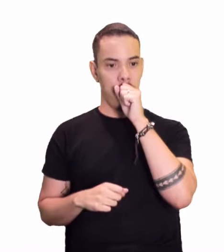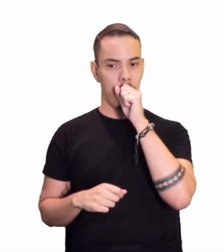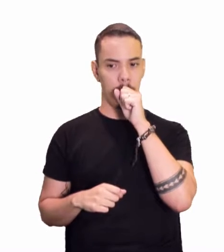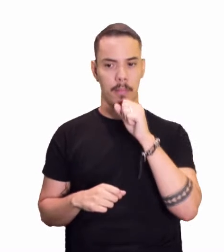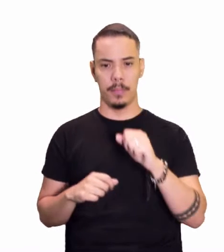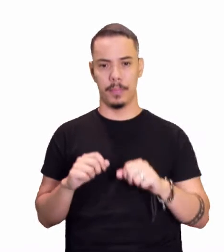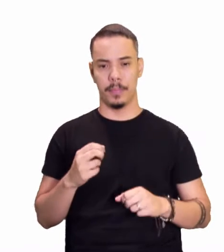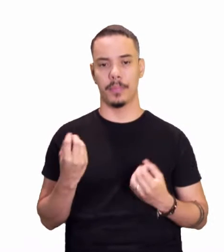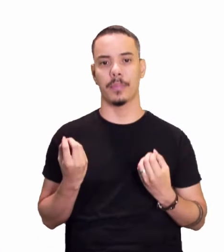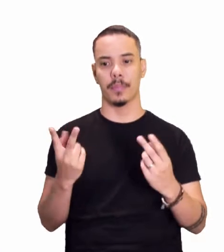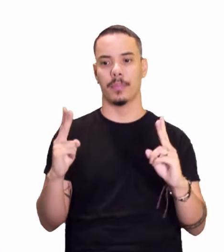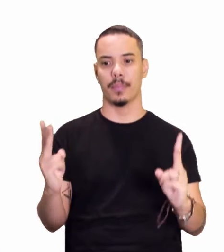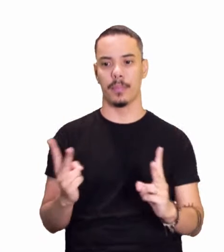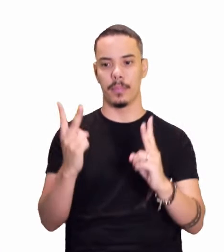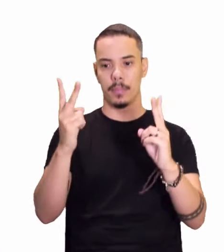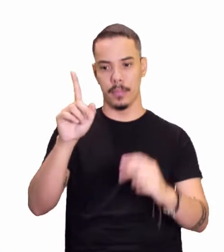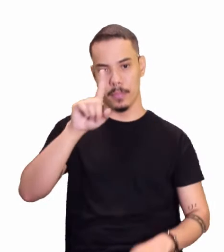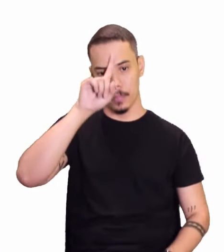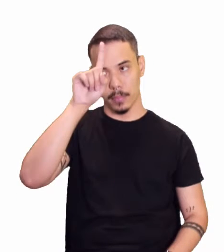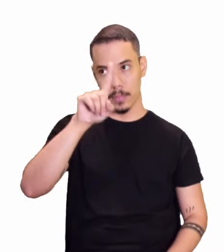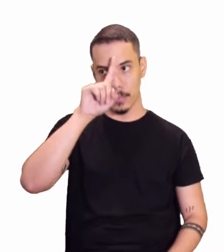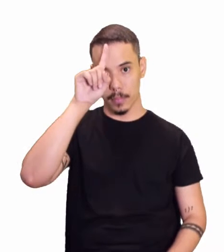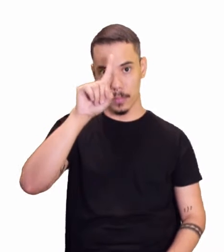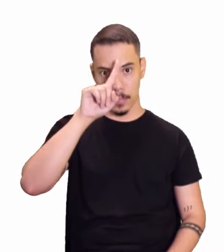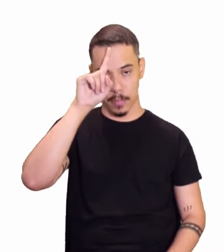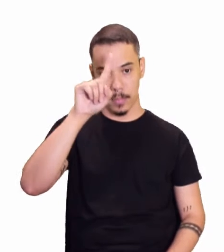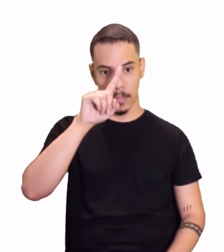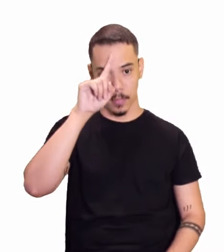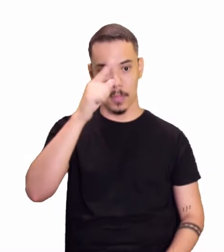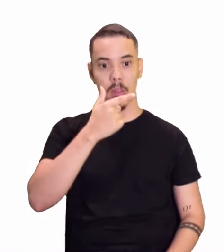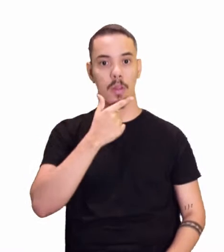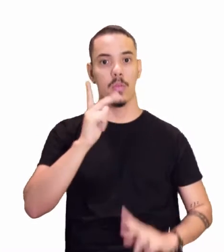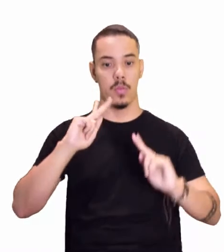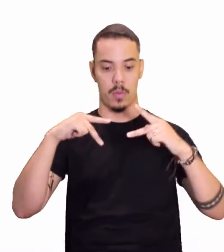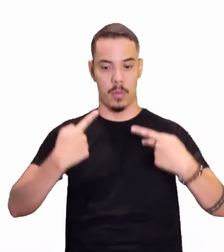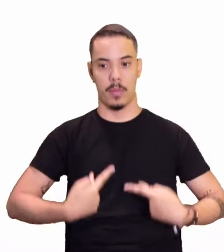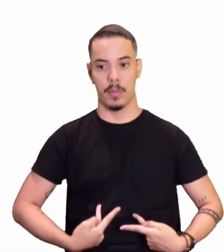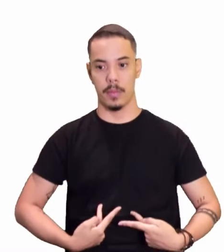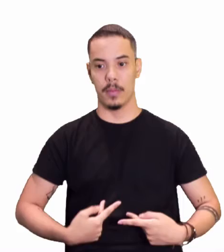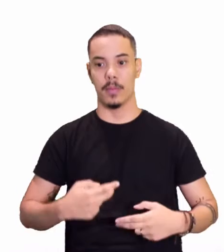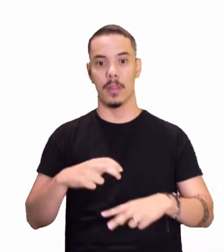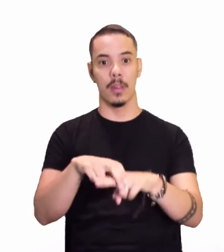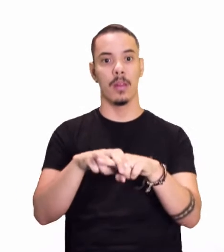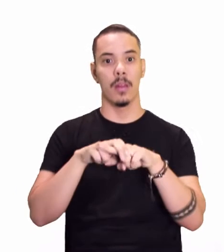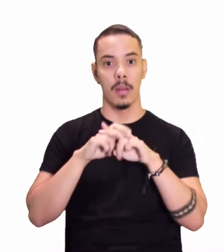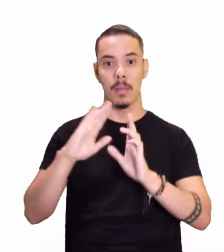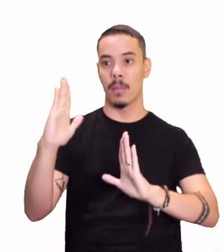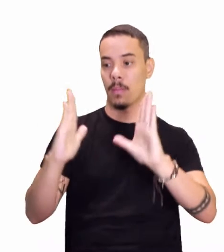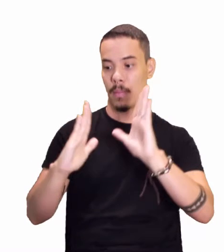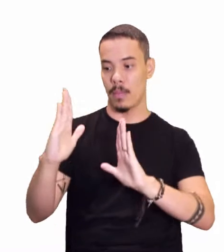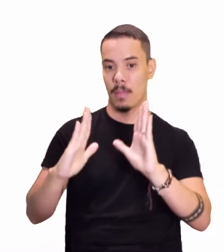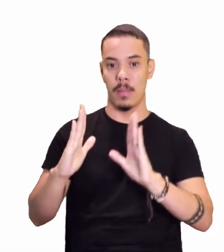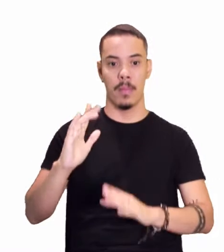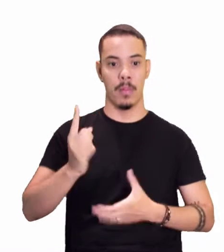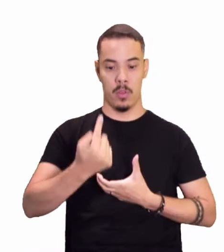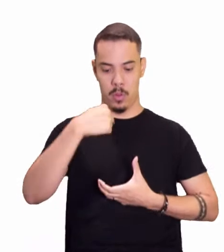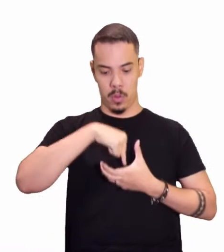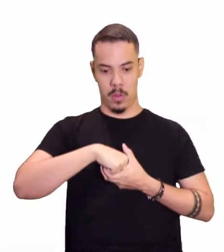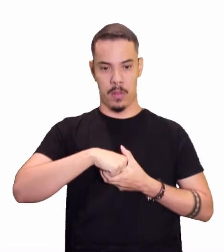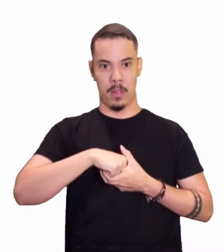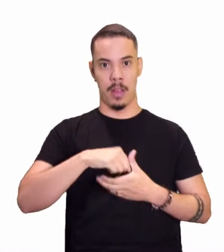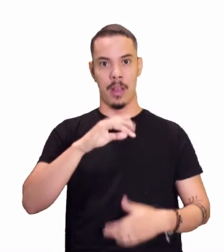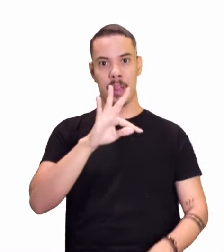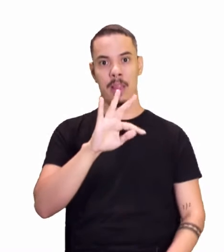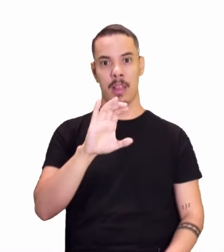valorizar o quê? As ideias do homem. Aí por isso que fala, lá no trovadorismo era